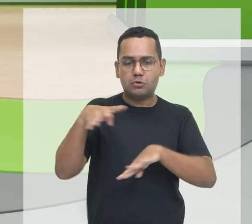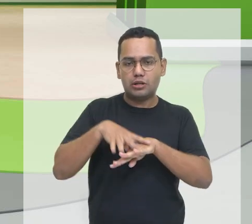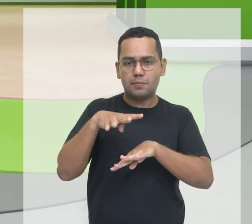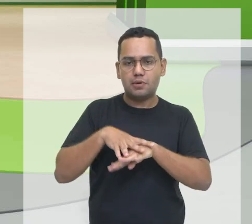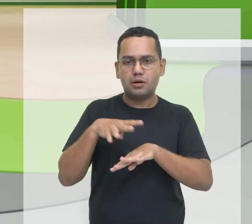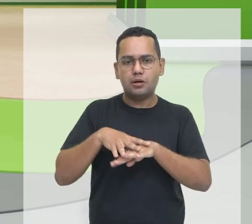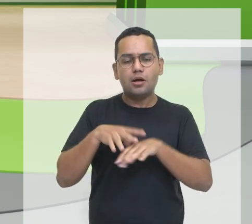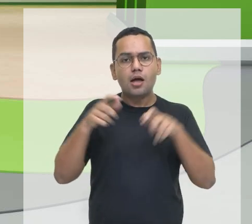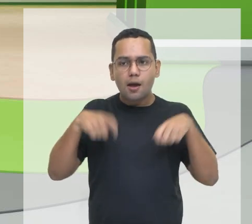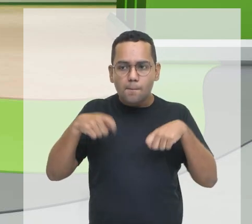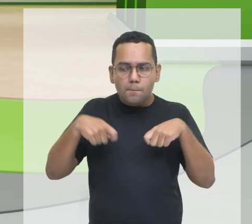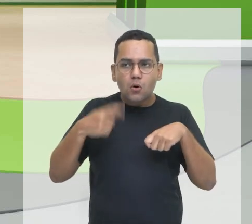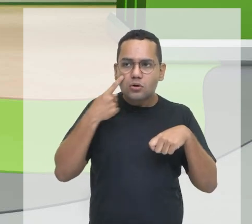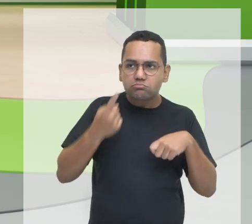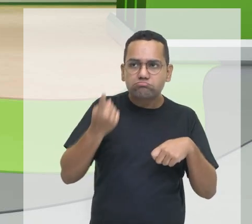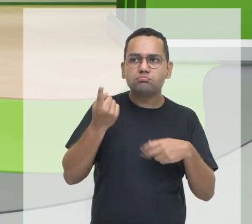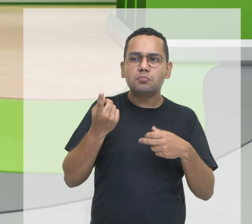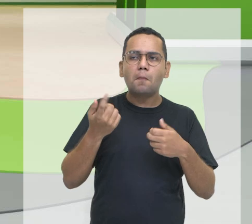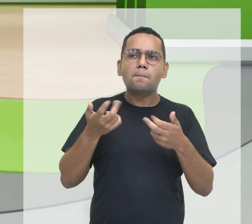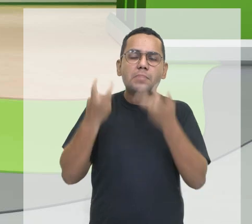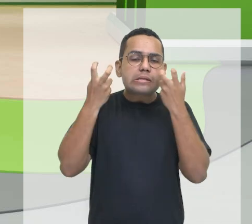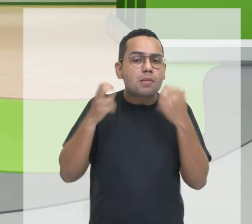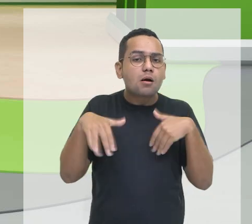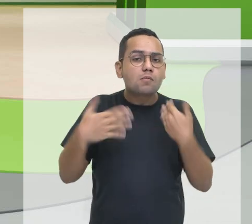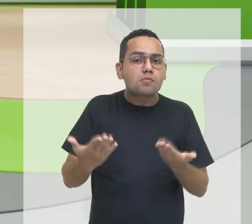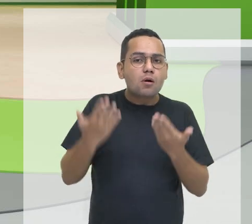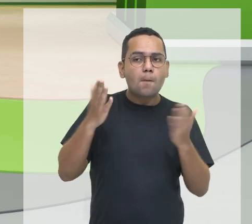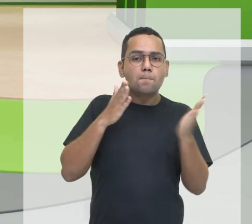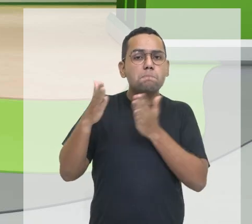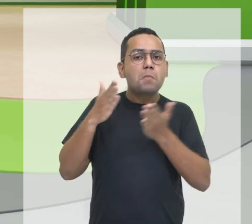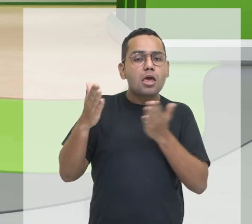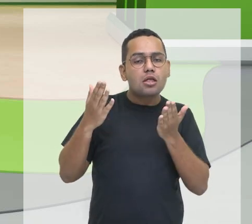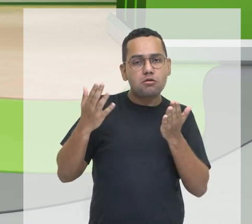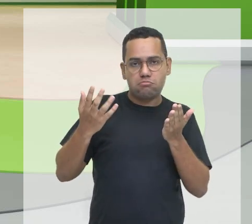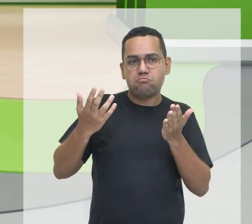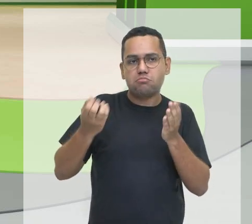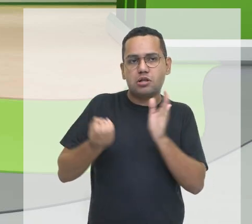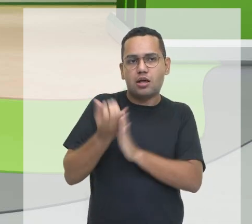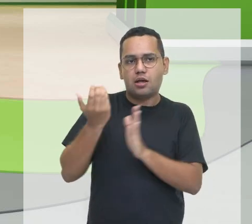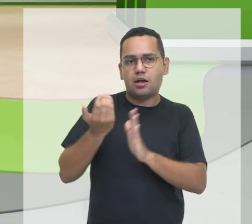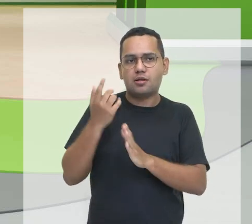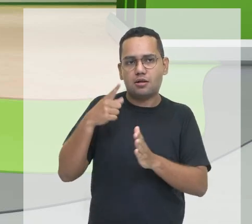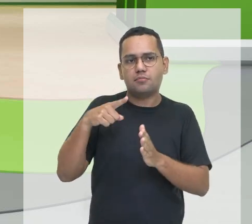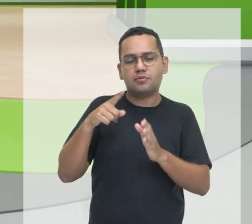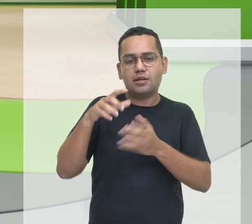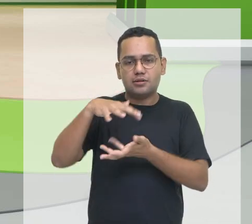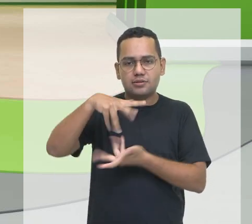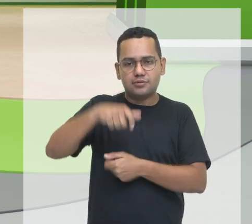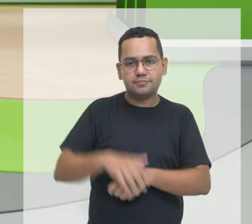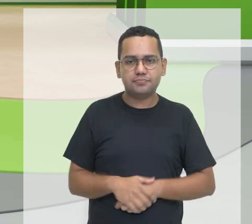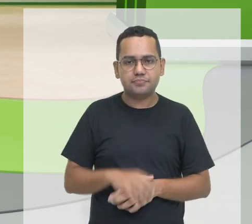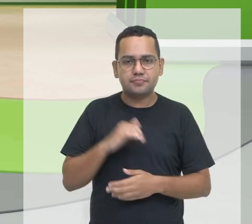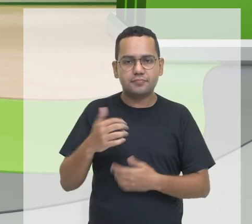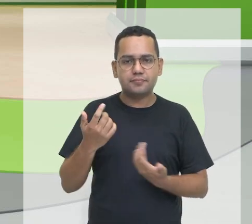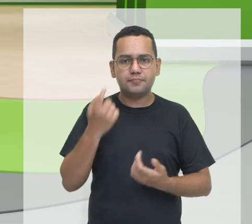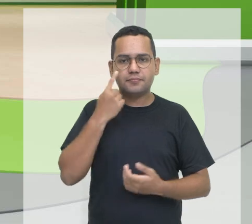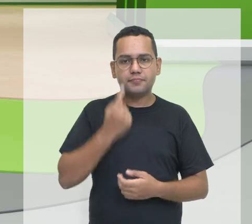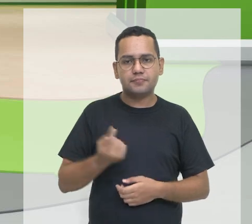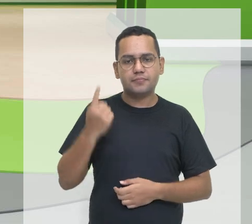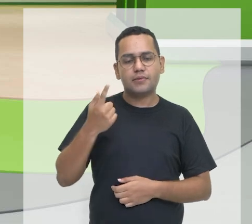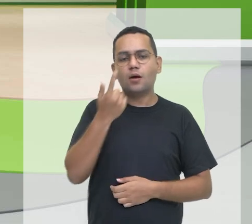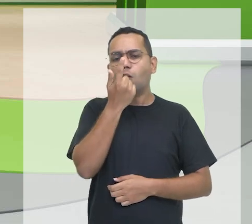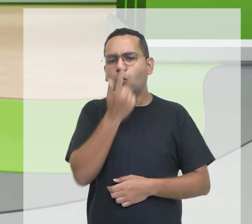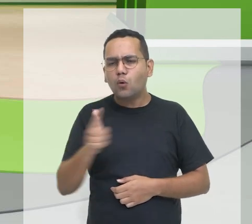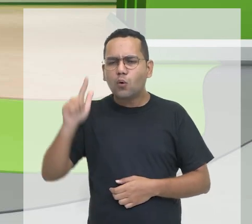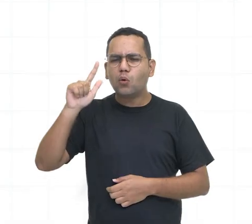das estrelas. Por meio de alguns parâmetros. Primeiro deles, a posição no diagrama de Hertzsprung-Russell. Isso aí envolve, a